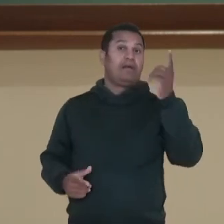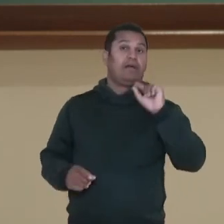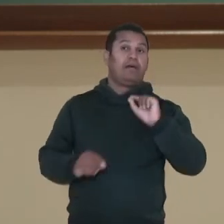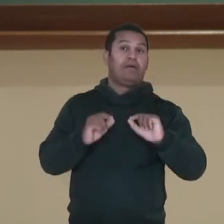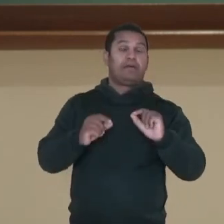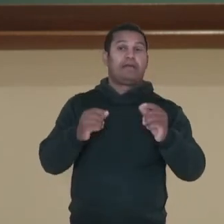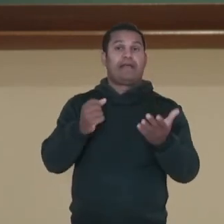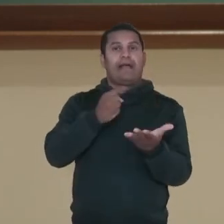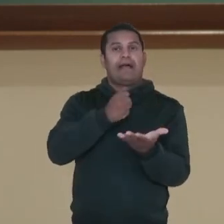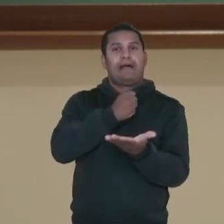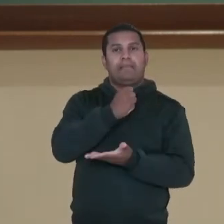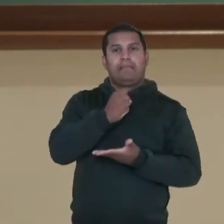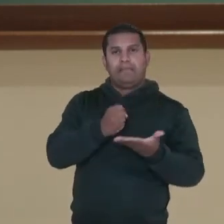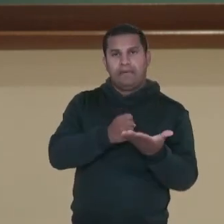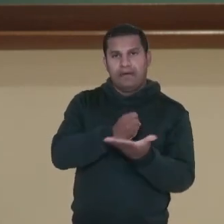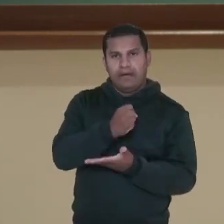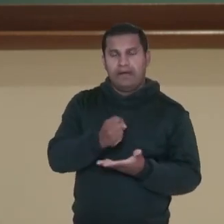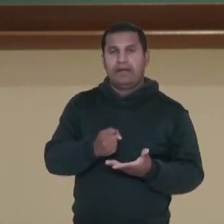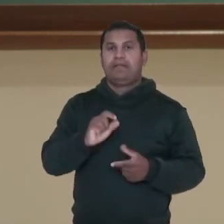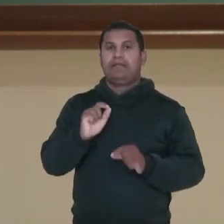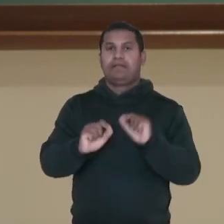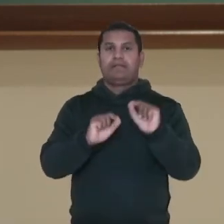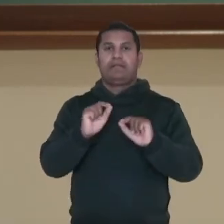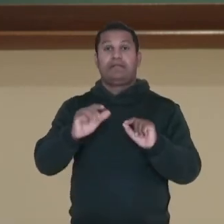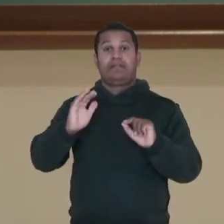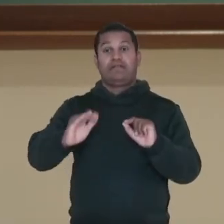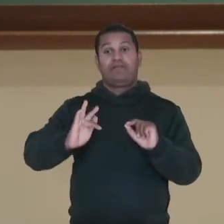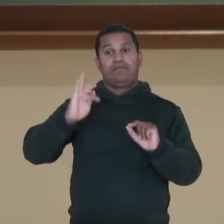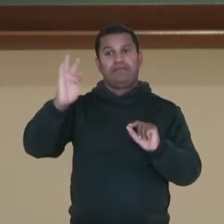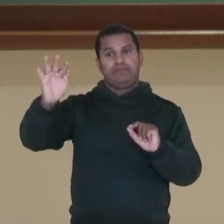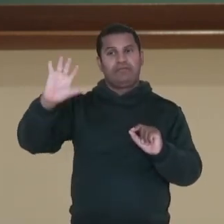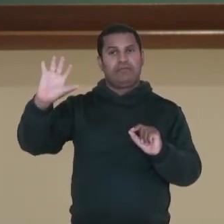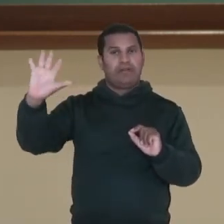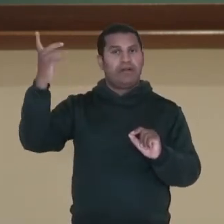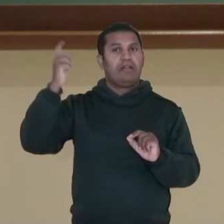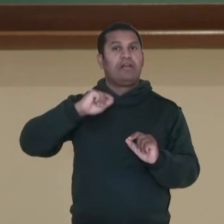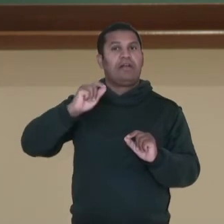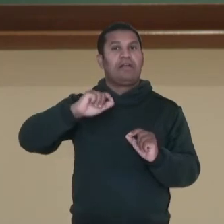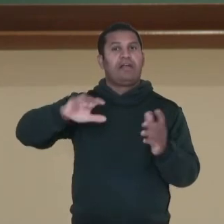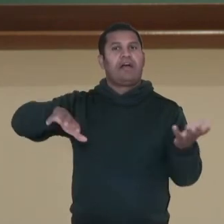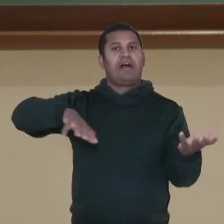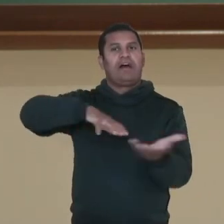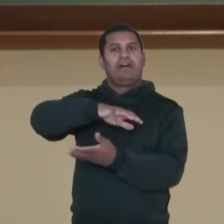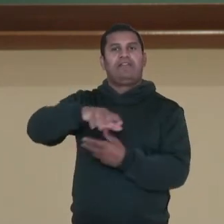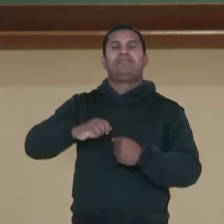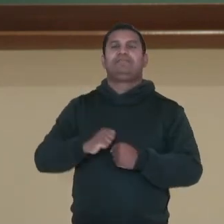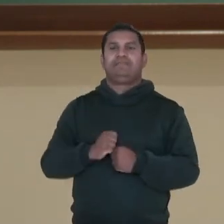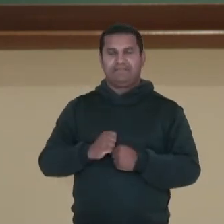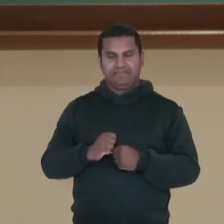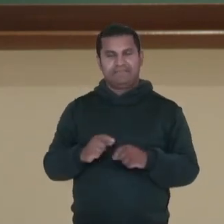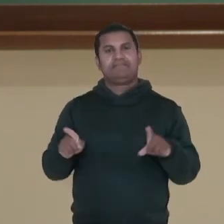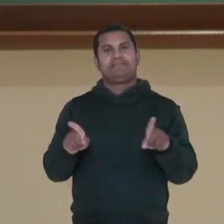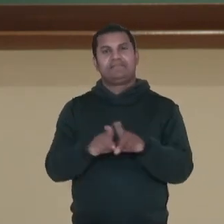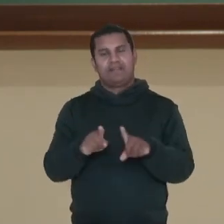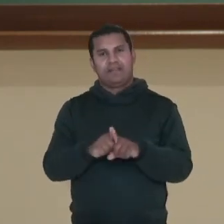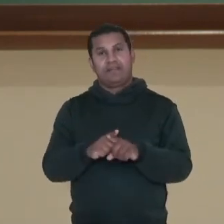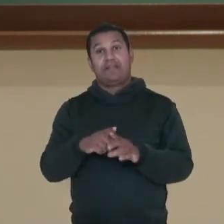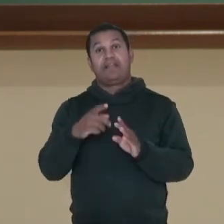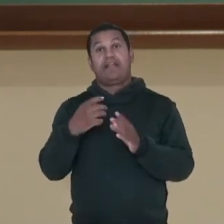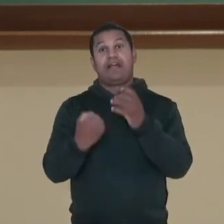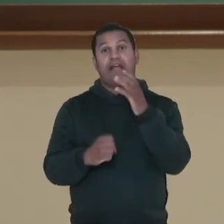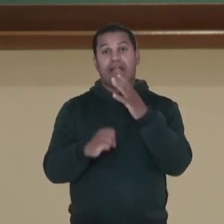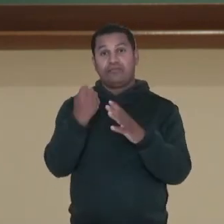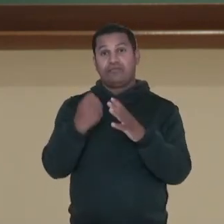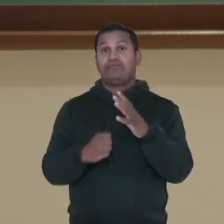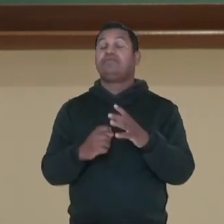as bases para que aconteça a Revolução Industrial, a partir do enriquecimento das monarquias e a ascensão, então,